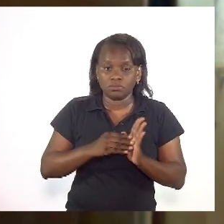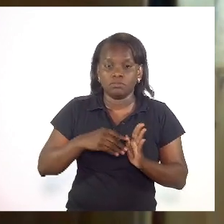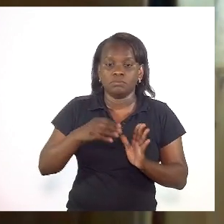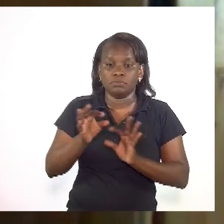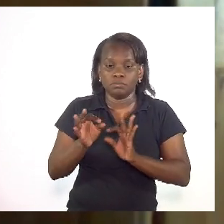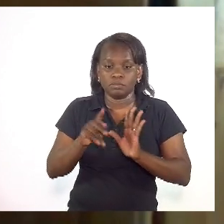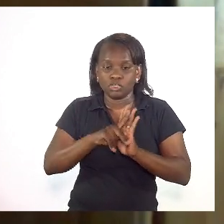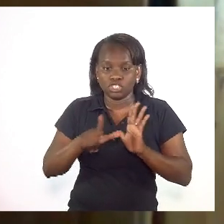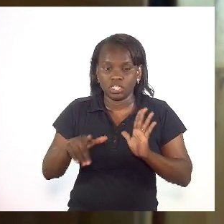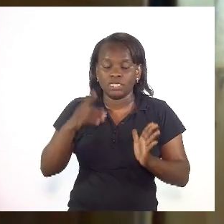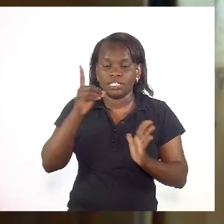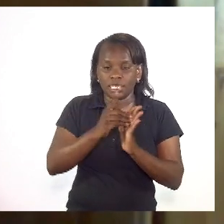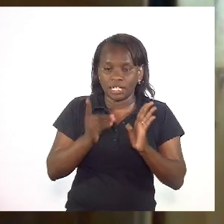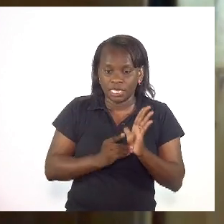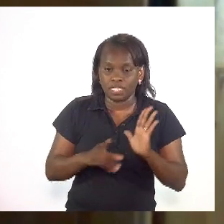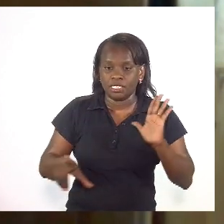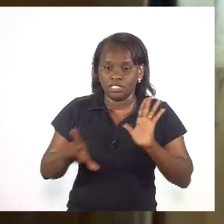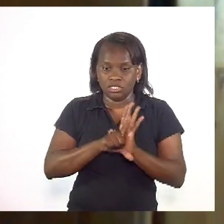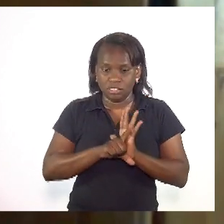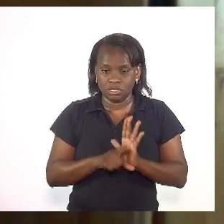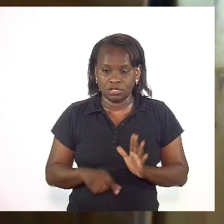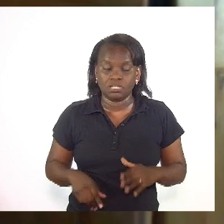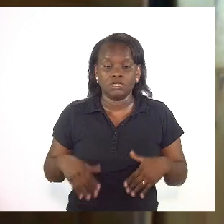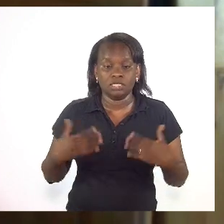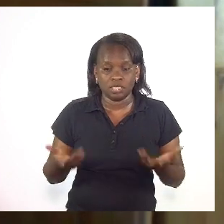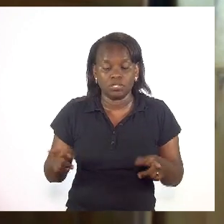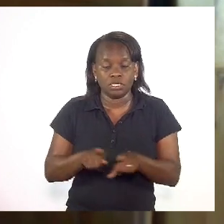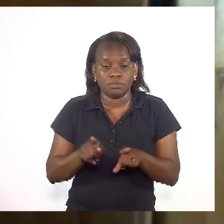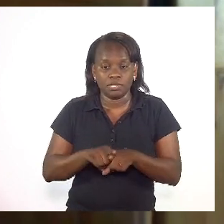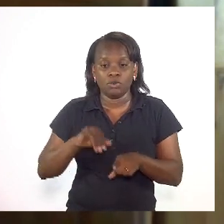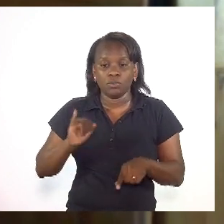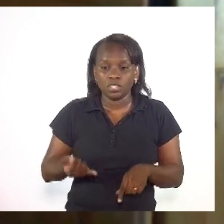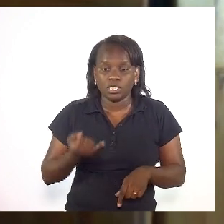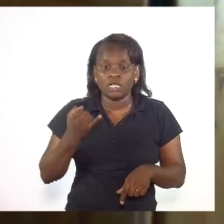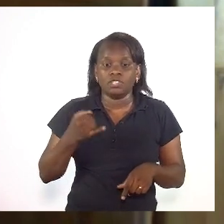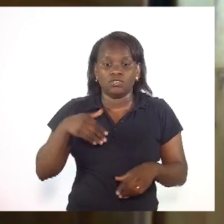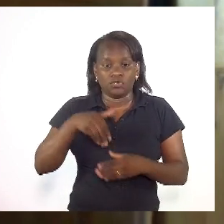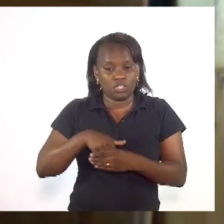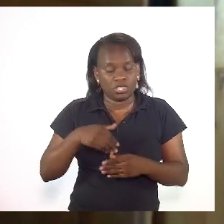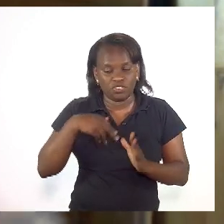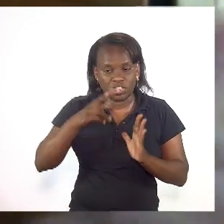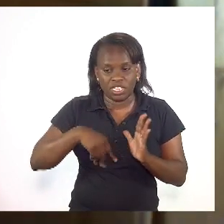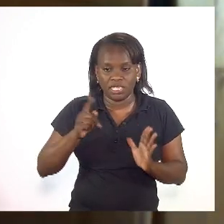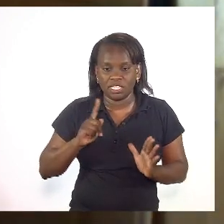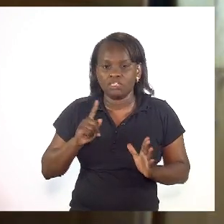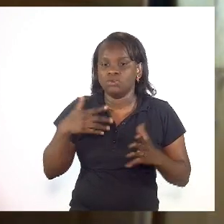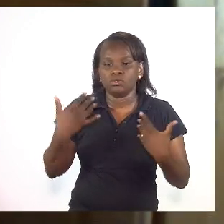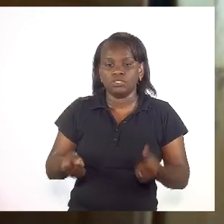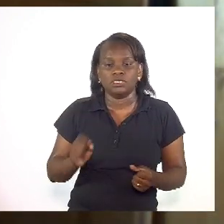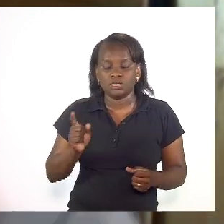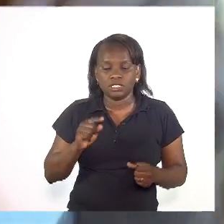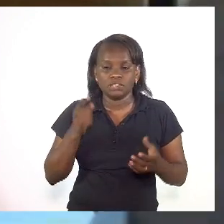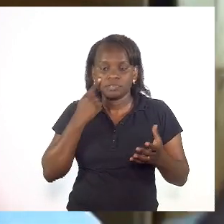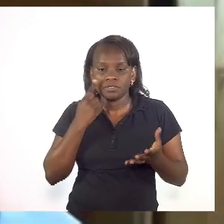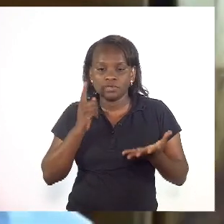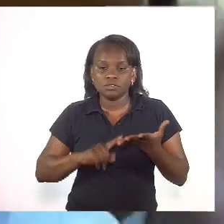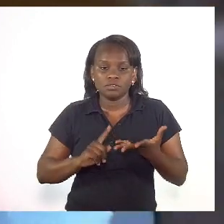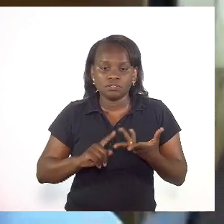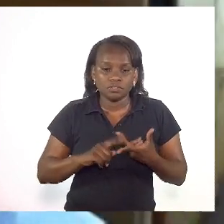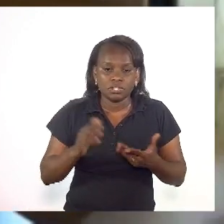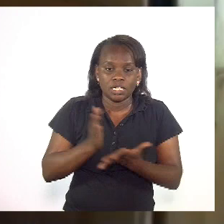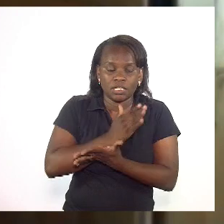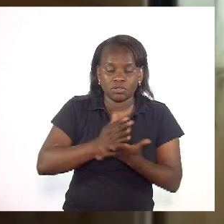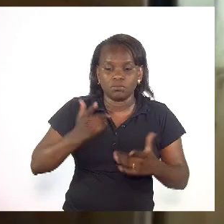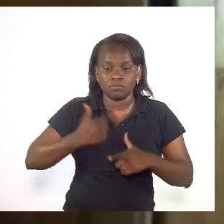decreto legislativo. Tive a oportunidade nesse voto, não vou ler, de contestar em